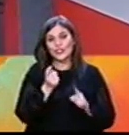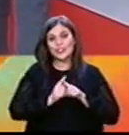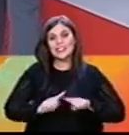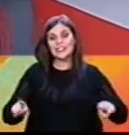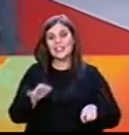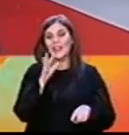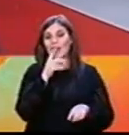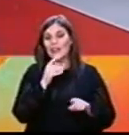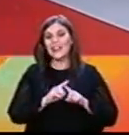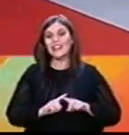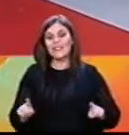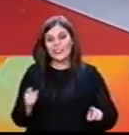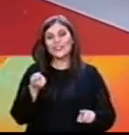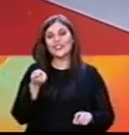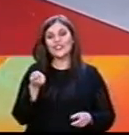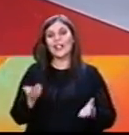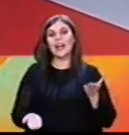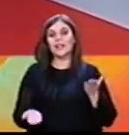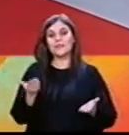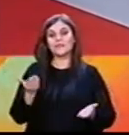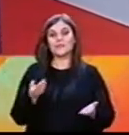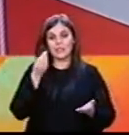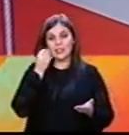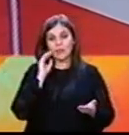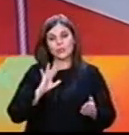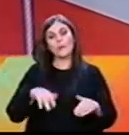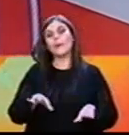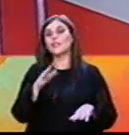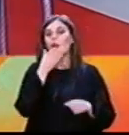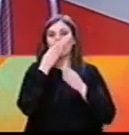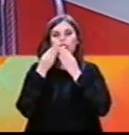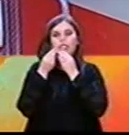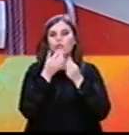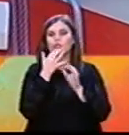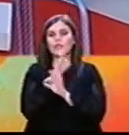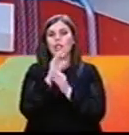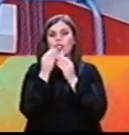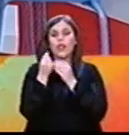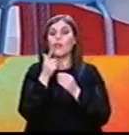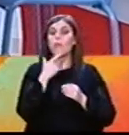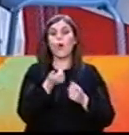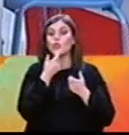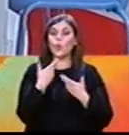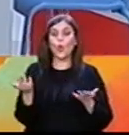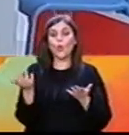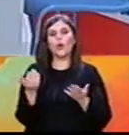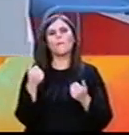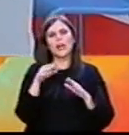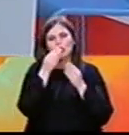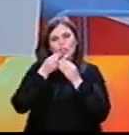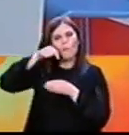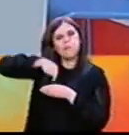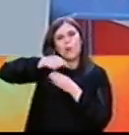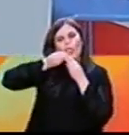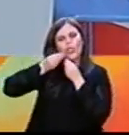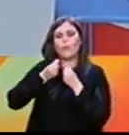uma cor diferente dos rissóis feitos com... Não morre? Sim, mas ficam ótimos na mesma. E claro, não o recheio se pode poderá, ser o recheio que